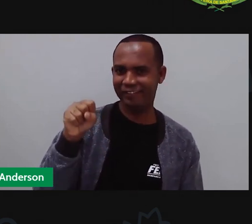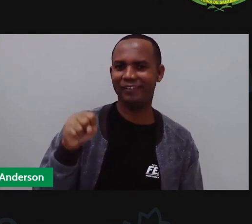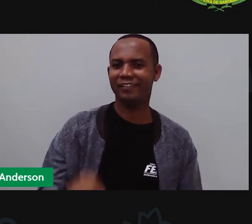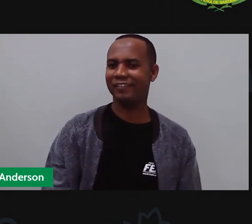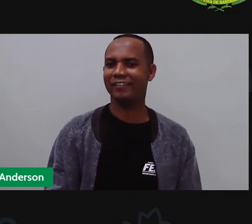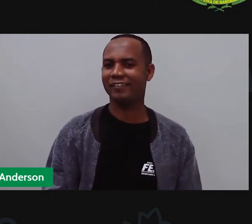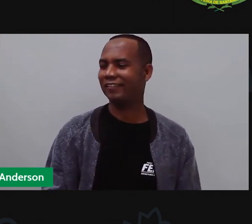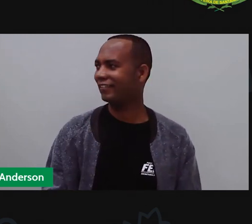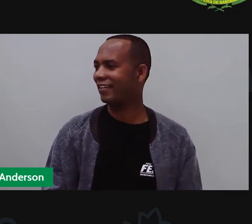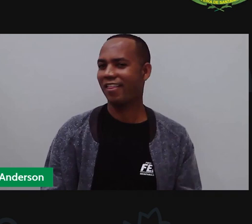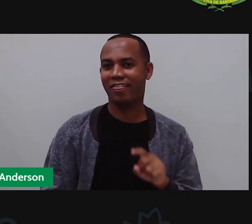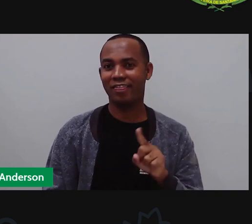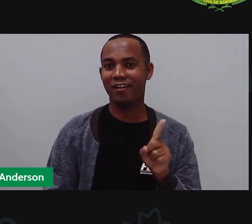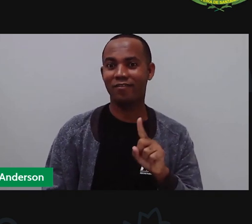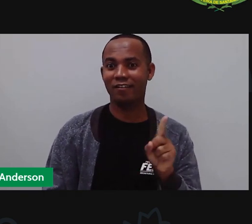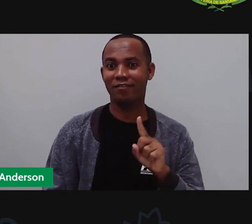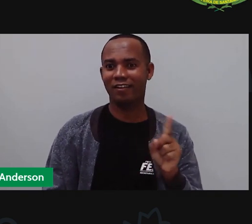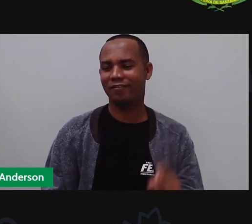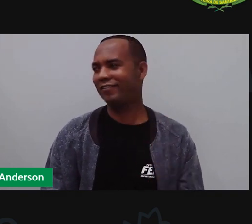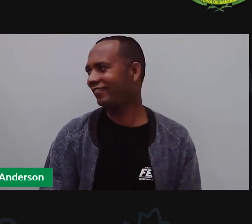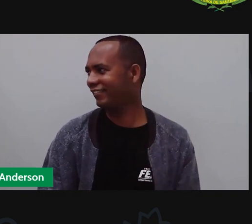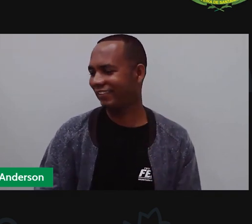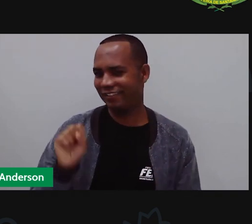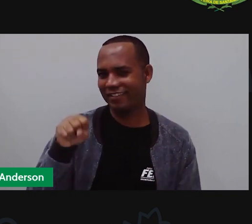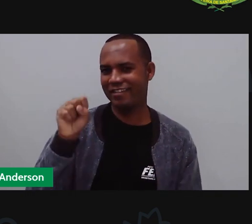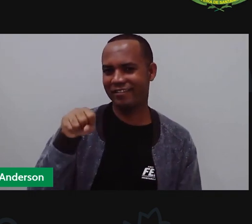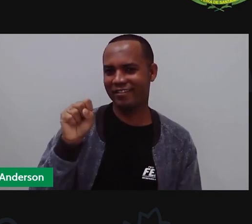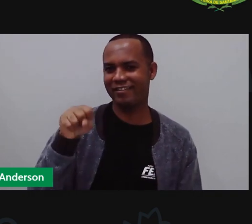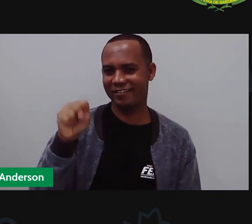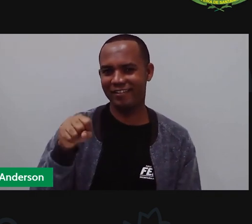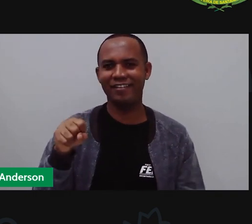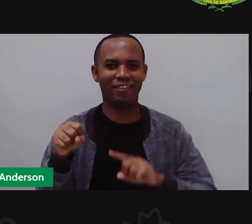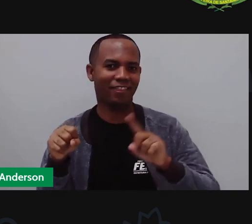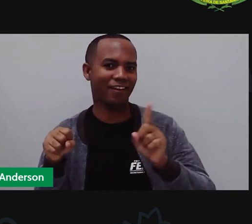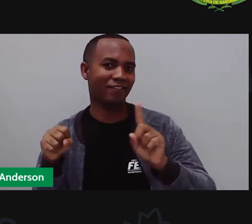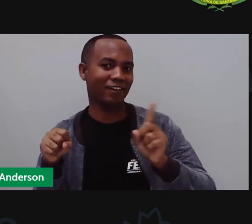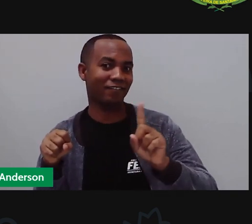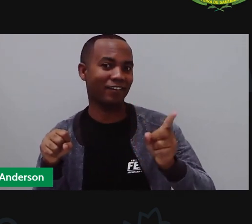Ah, e não tinha parte do não, não, não aí agora? Ah, muito bem.